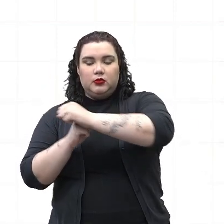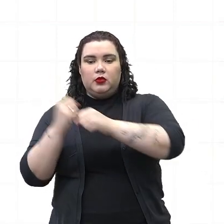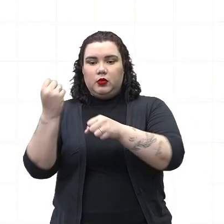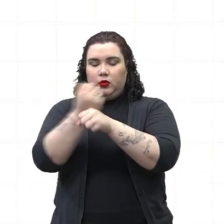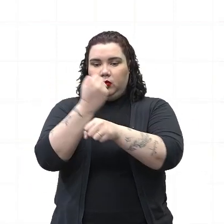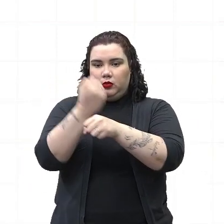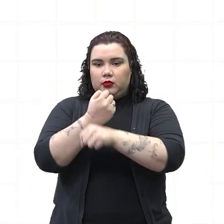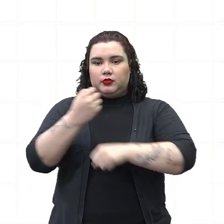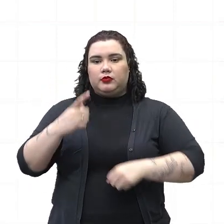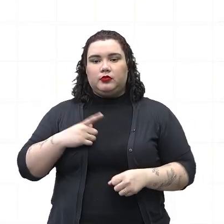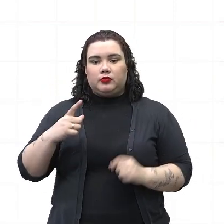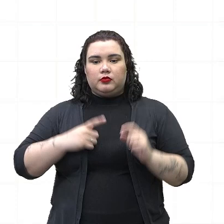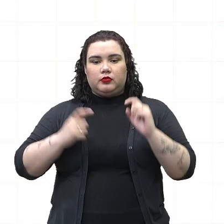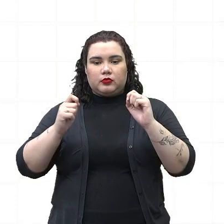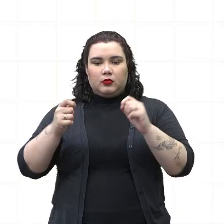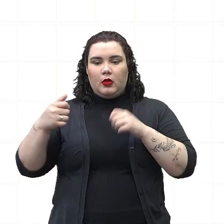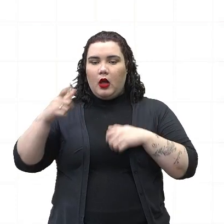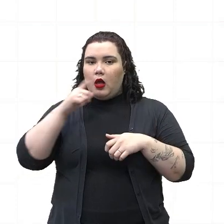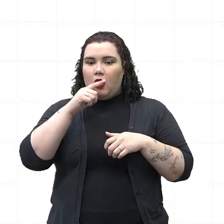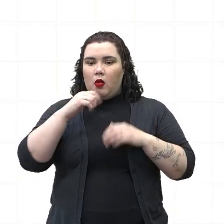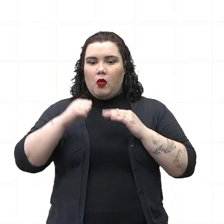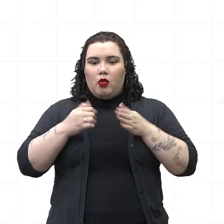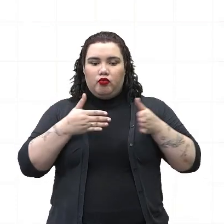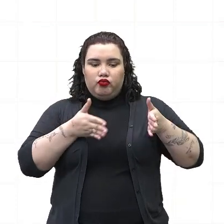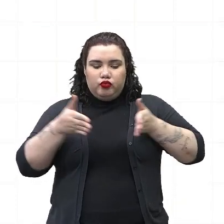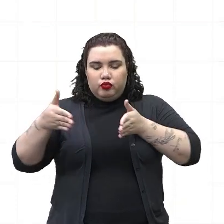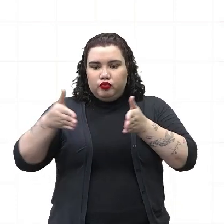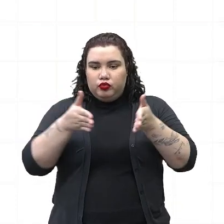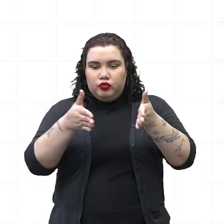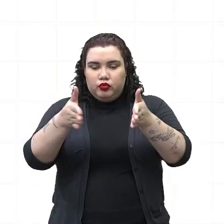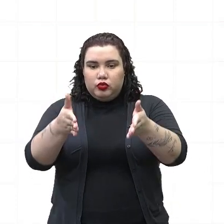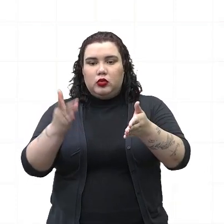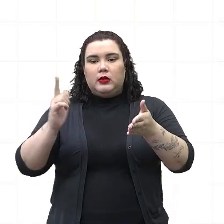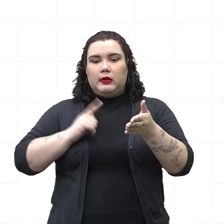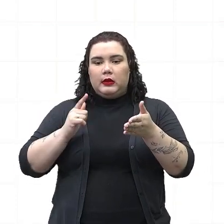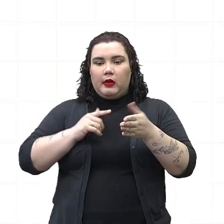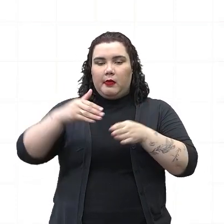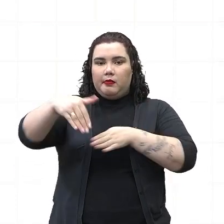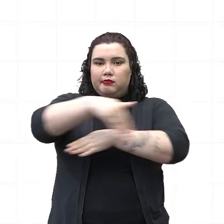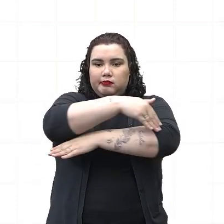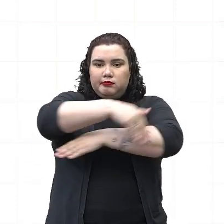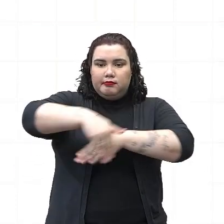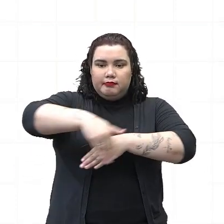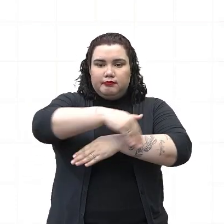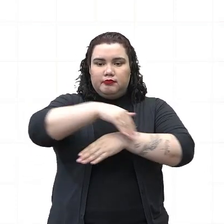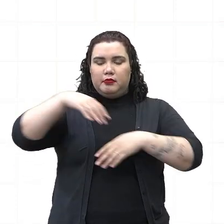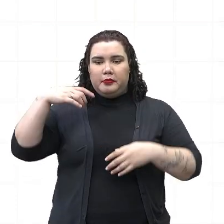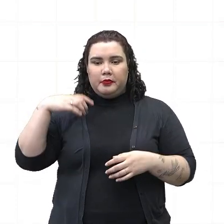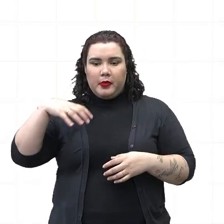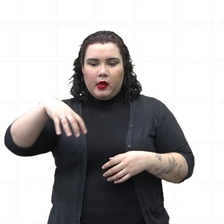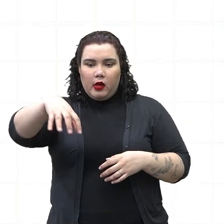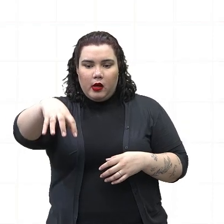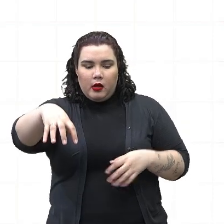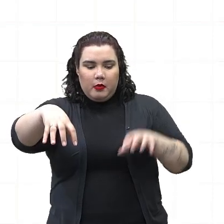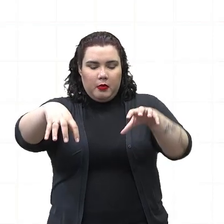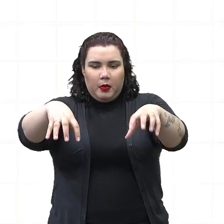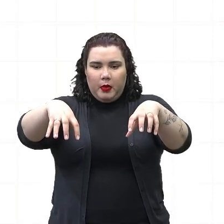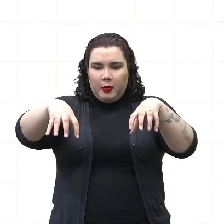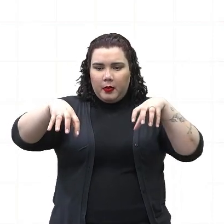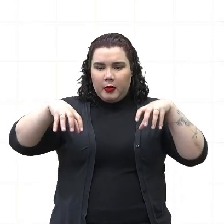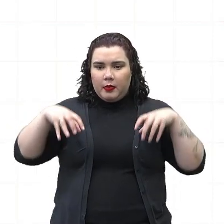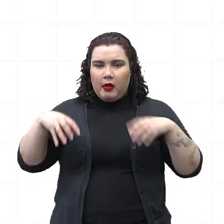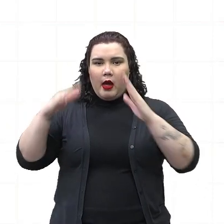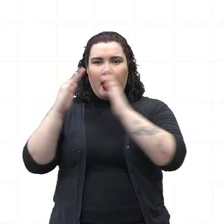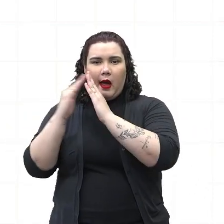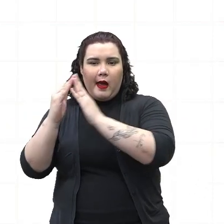as duas margens do rio, né? Tem algumas avenidas, tem um monte de prédio lá atrás. Tudo isso foi